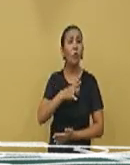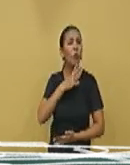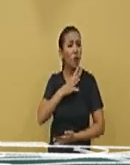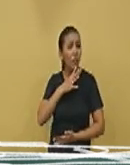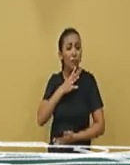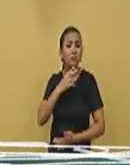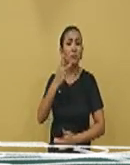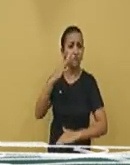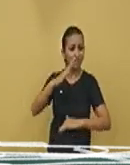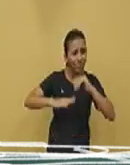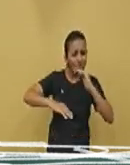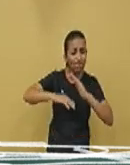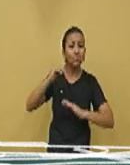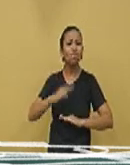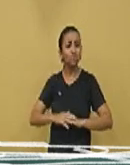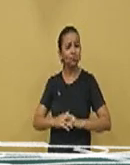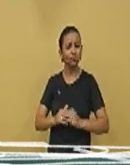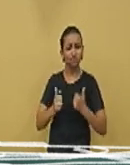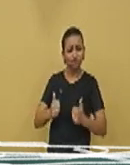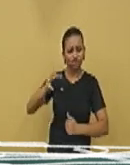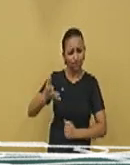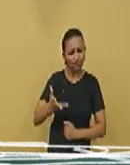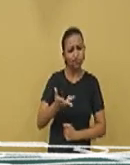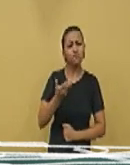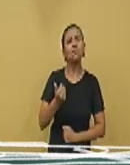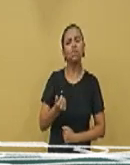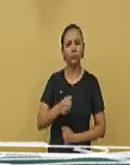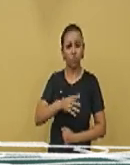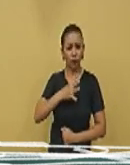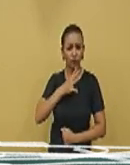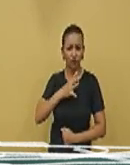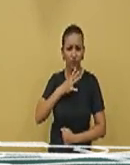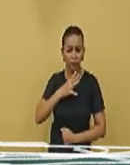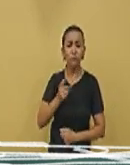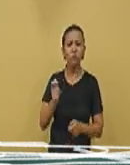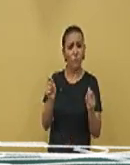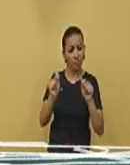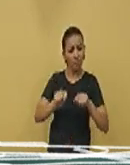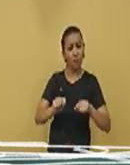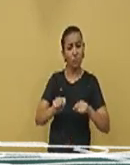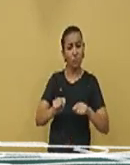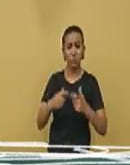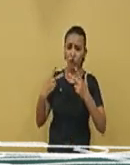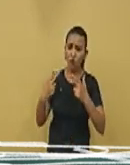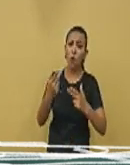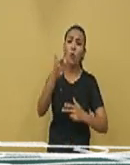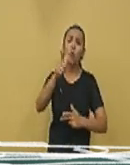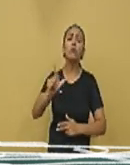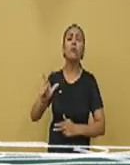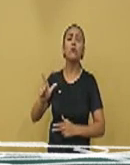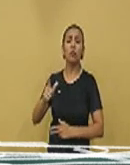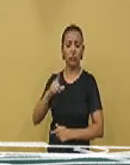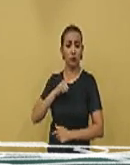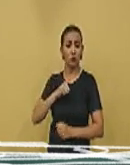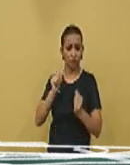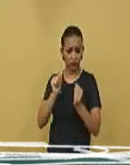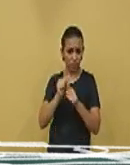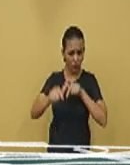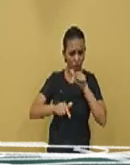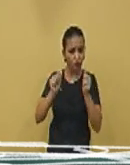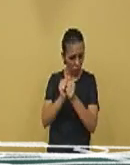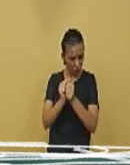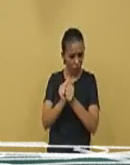pessoa com uma alta expertise, né, uma pessoa muito capaz, assim como os colegas que estão na Progesp, né, e não